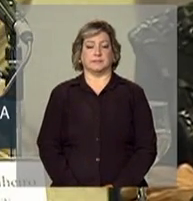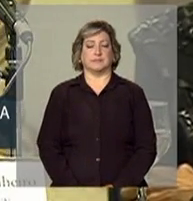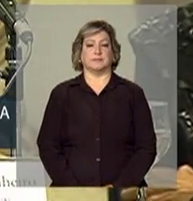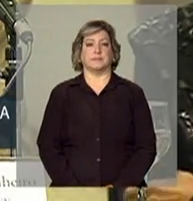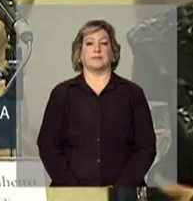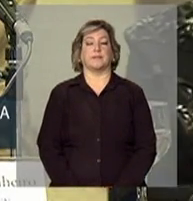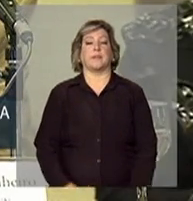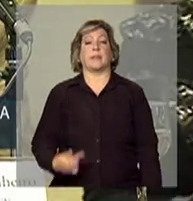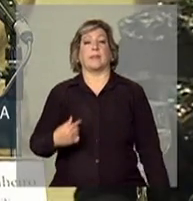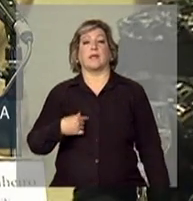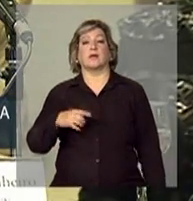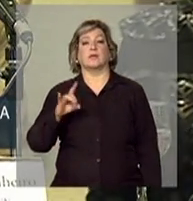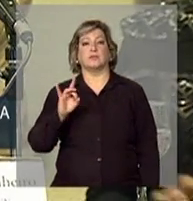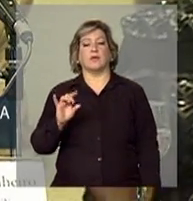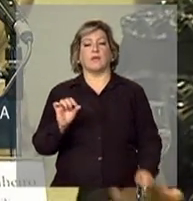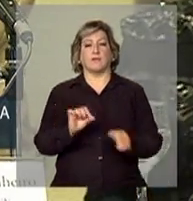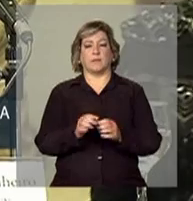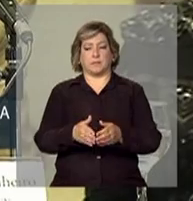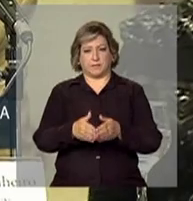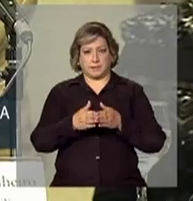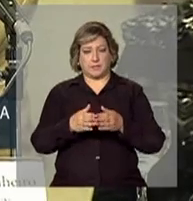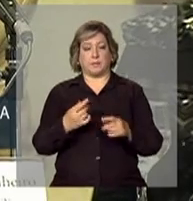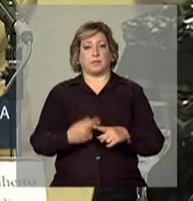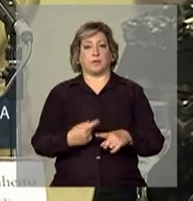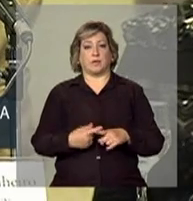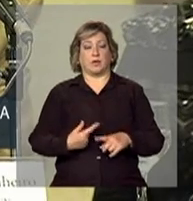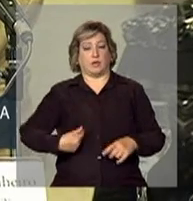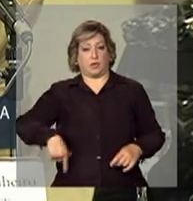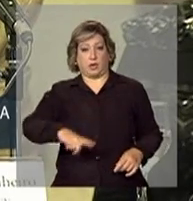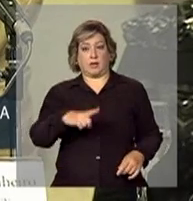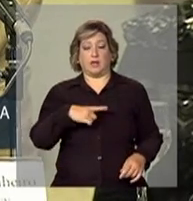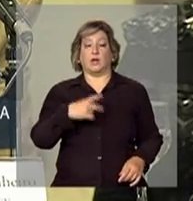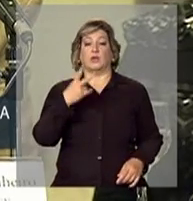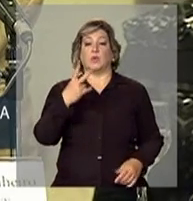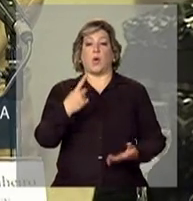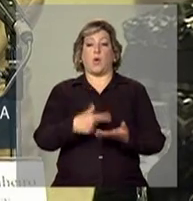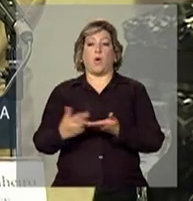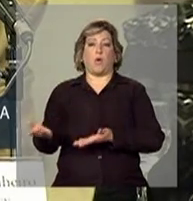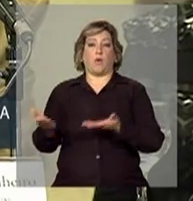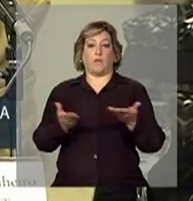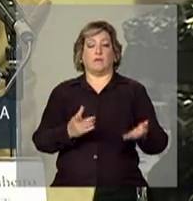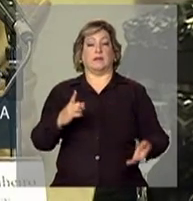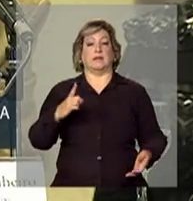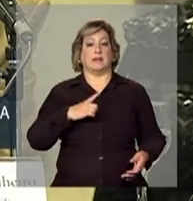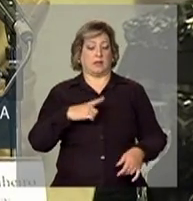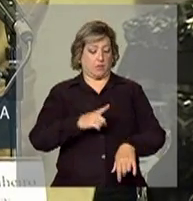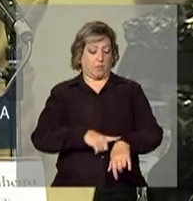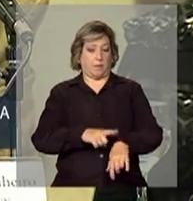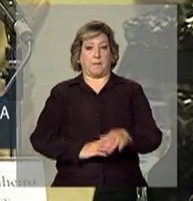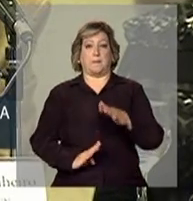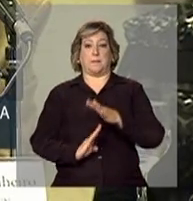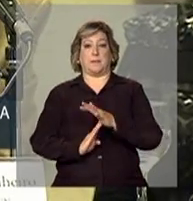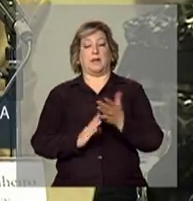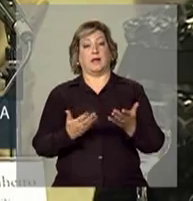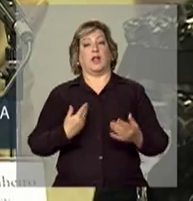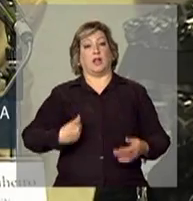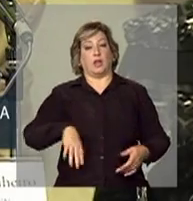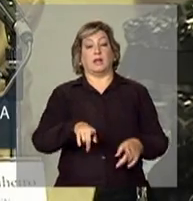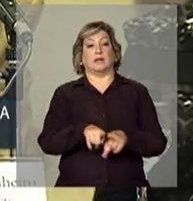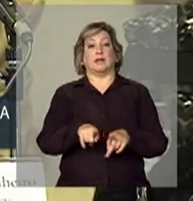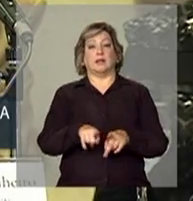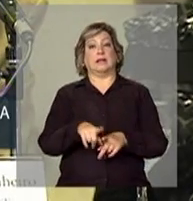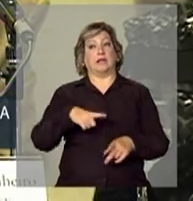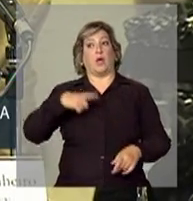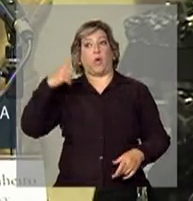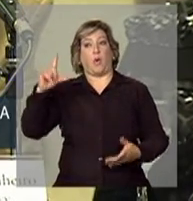Eu só faria um apelo, o seguinte, que nós temos, os dois convidados têm um prazo limite, e nós também, porque temos